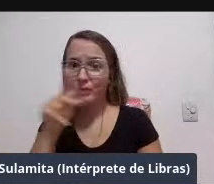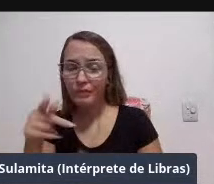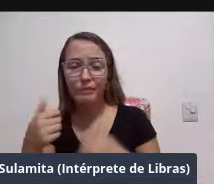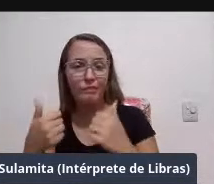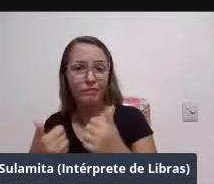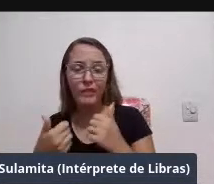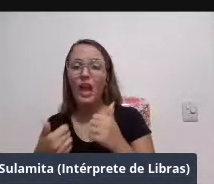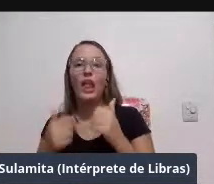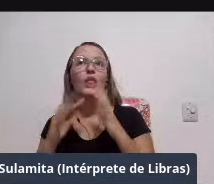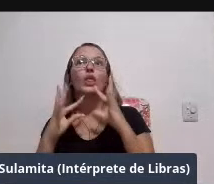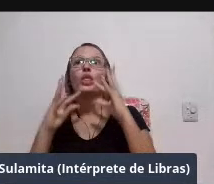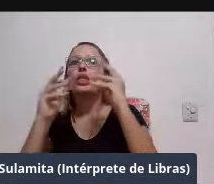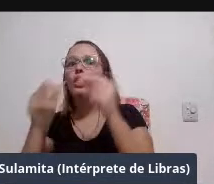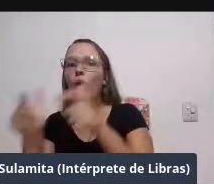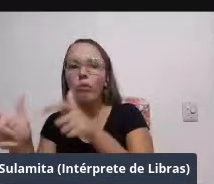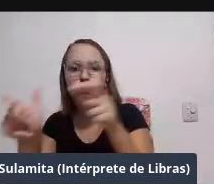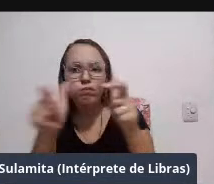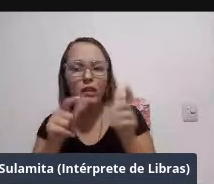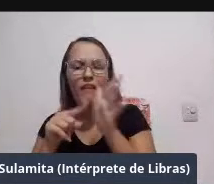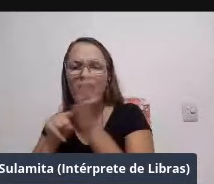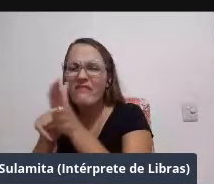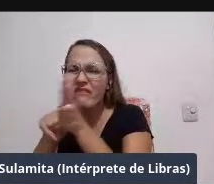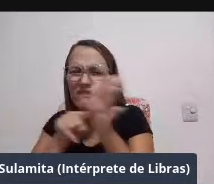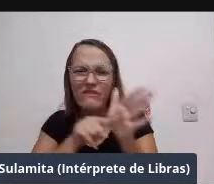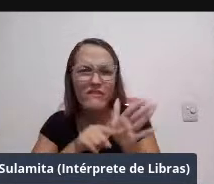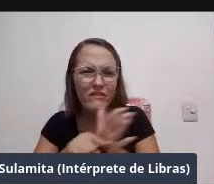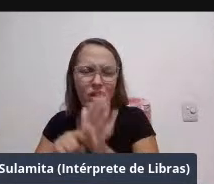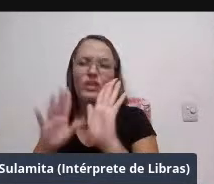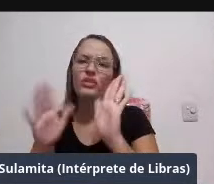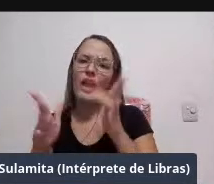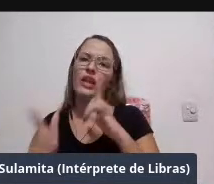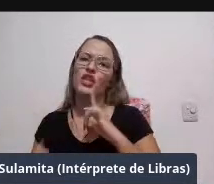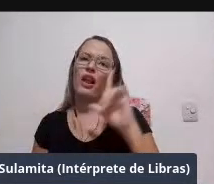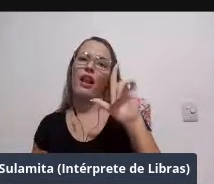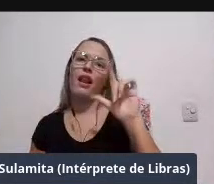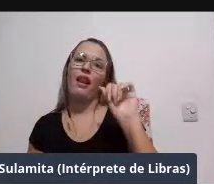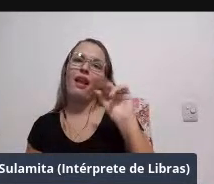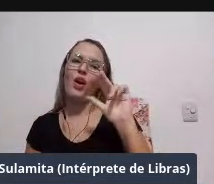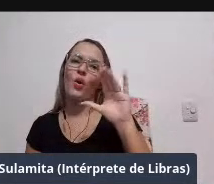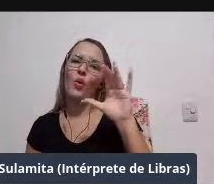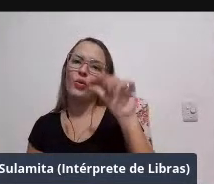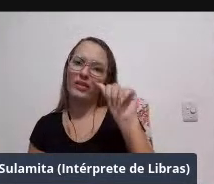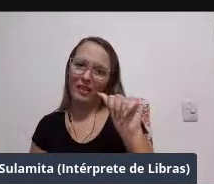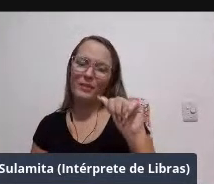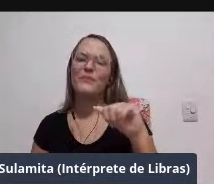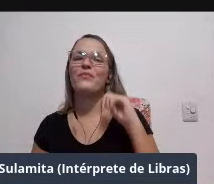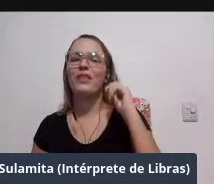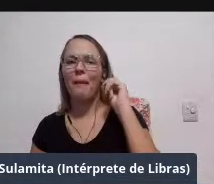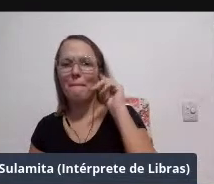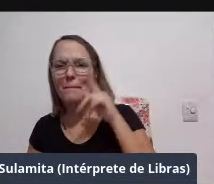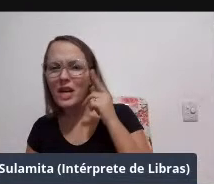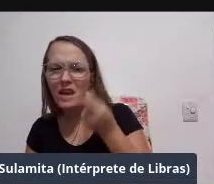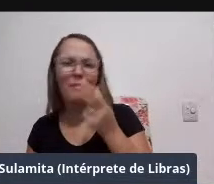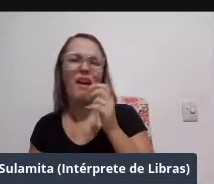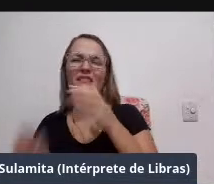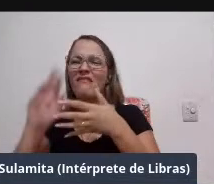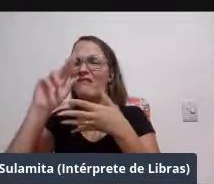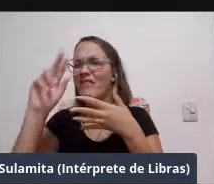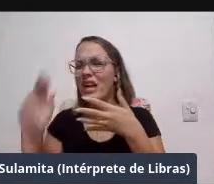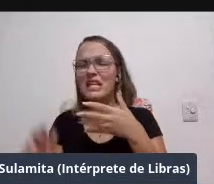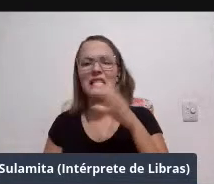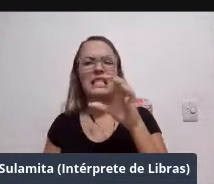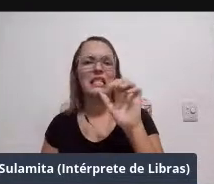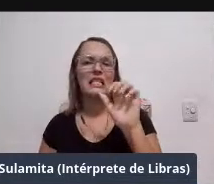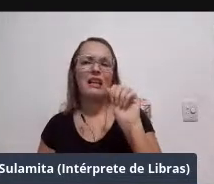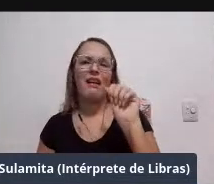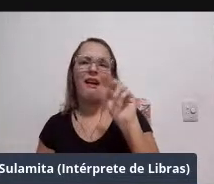praticamente todas investigadas, na época tinham umas lacunas, tinha Paraíba como lacuna, Rio Grande do Norte, o Ceará, que eu me lembro eram essas três, e as